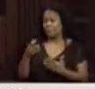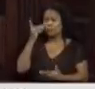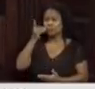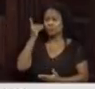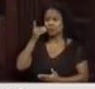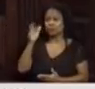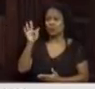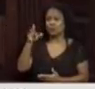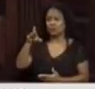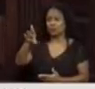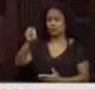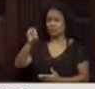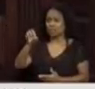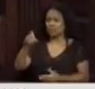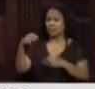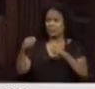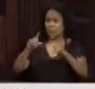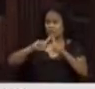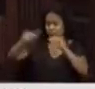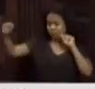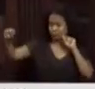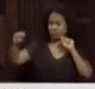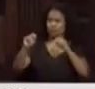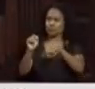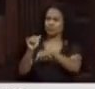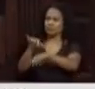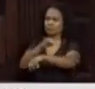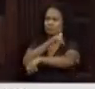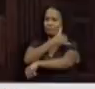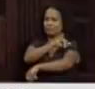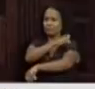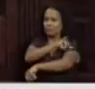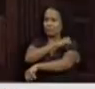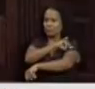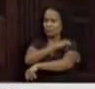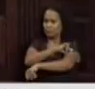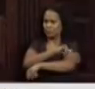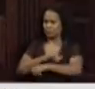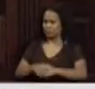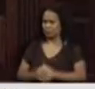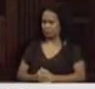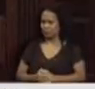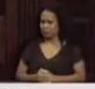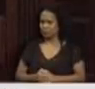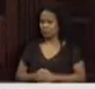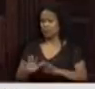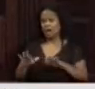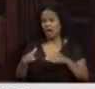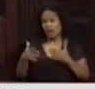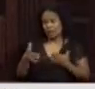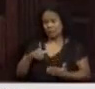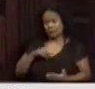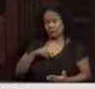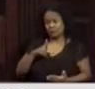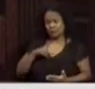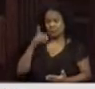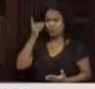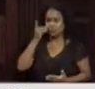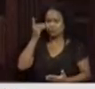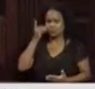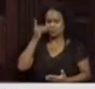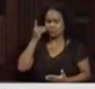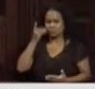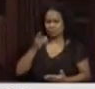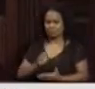que fugir da cidade, caso tenha algum cargo no executivo. O tempo é